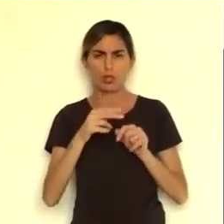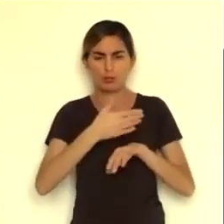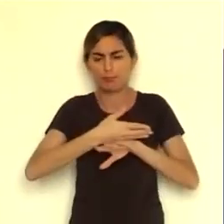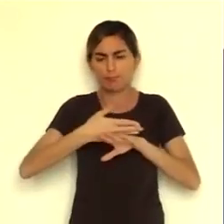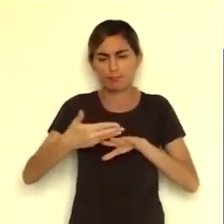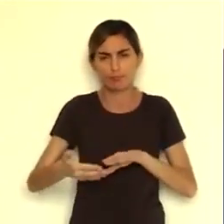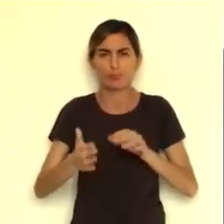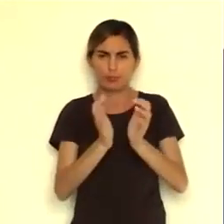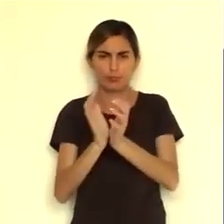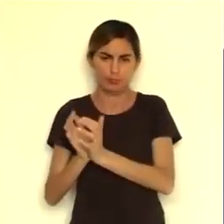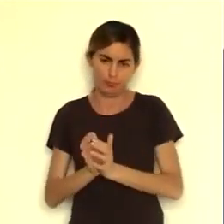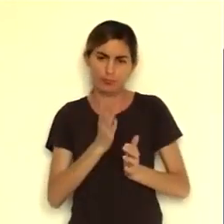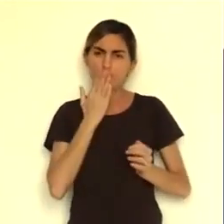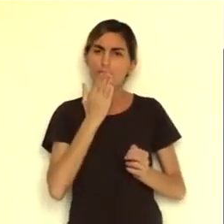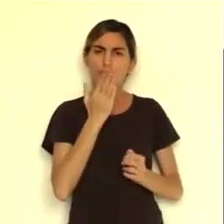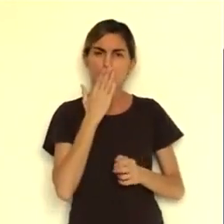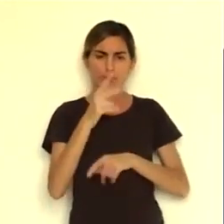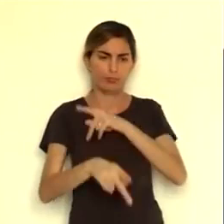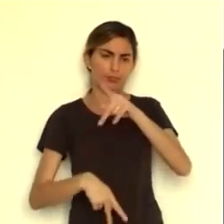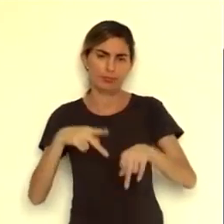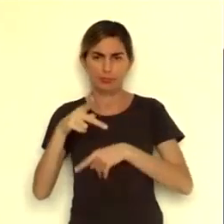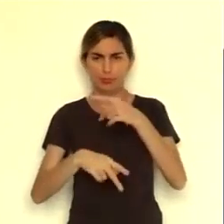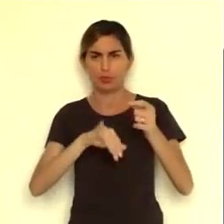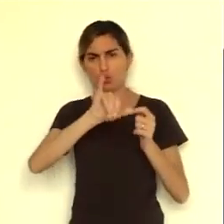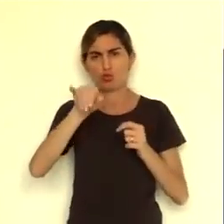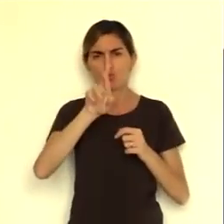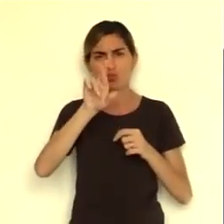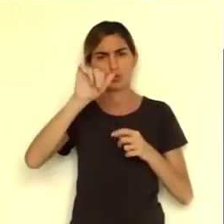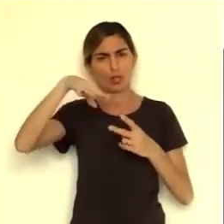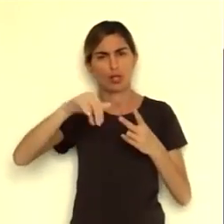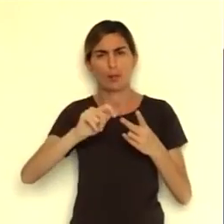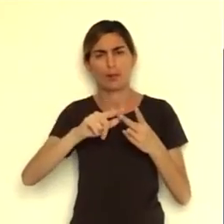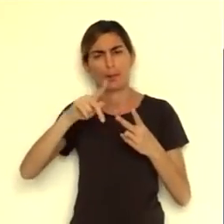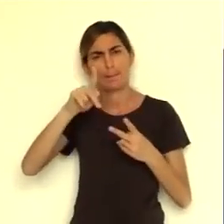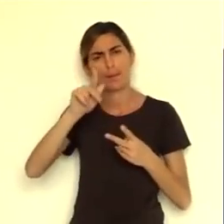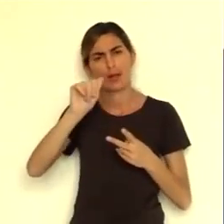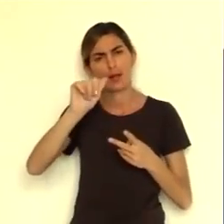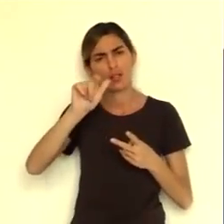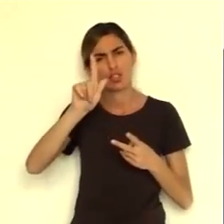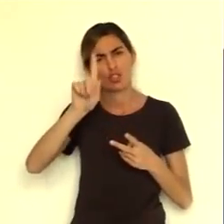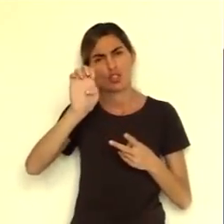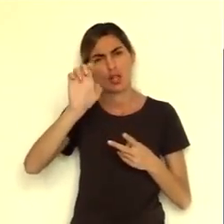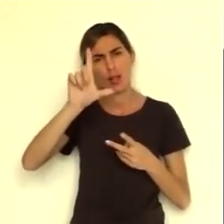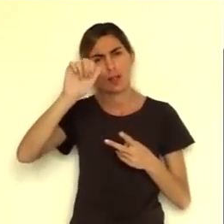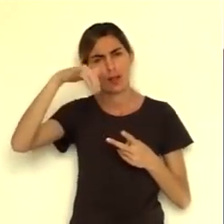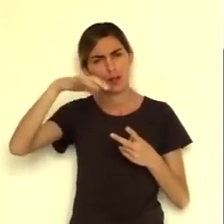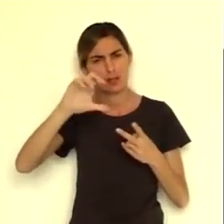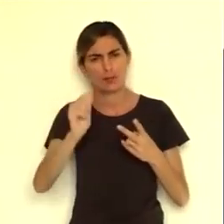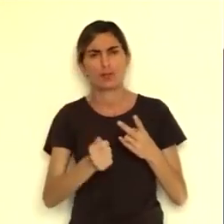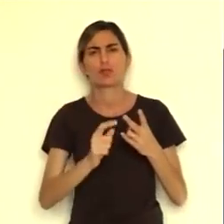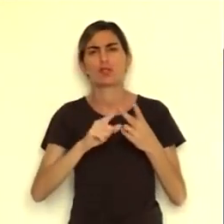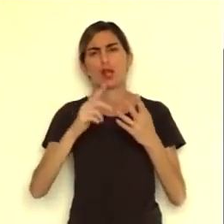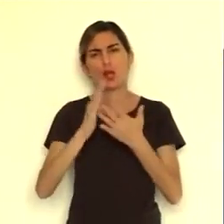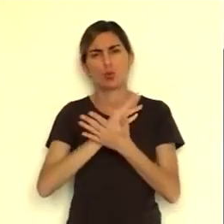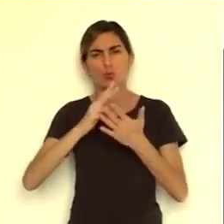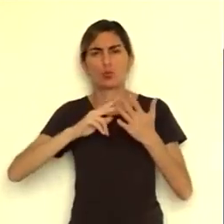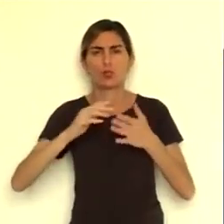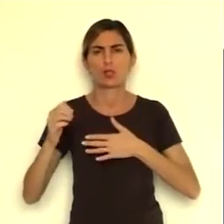utilizados, praticados por essa população indígena, como a jurema, a pagelança, algumas danças religiosas